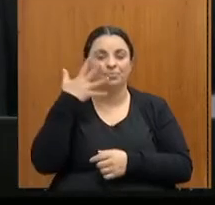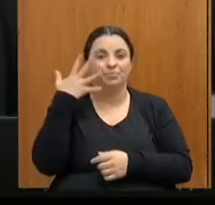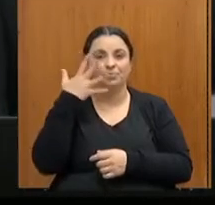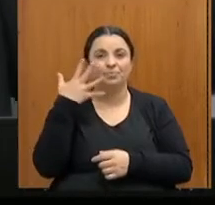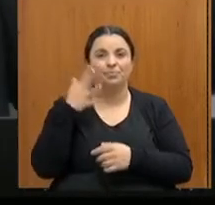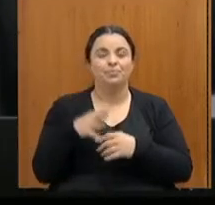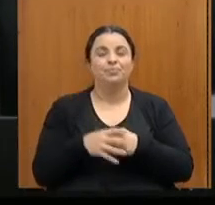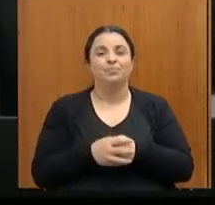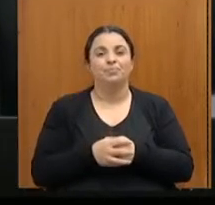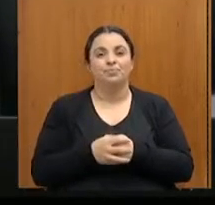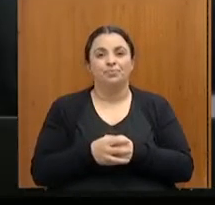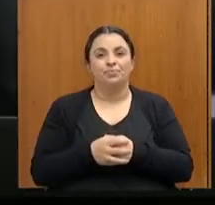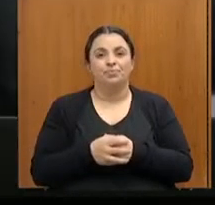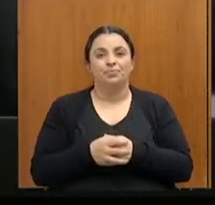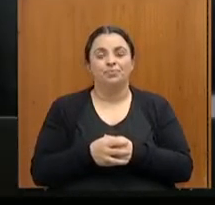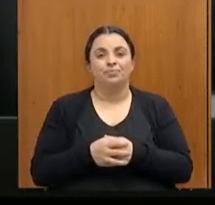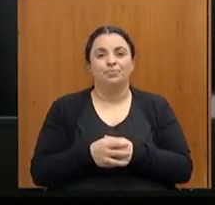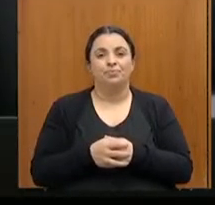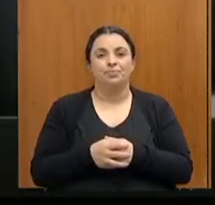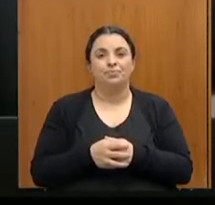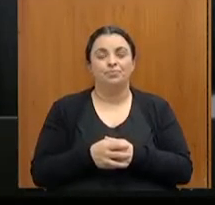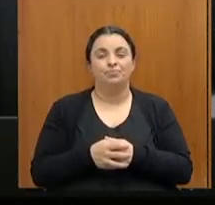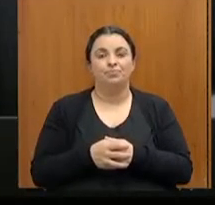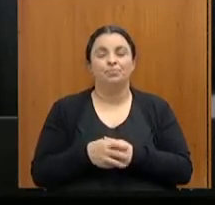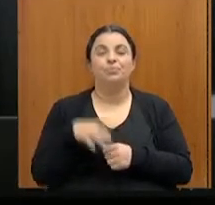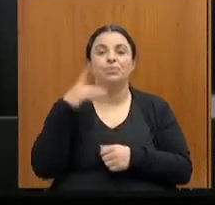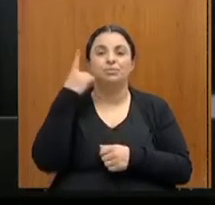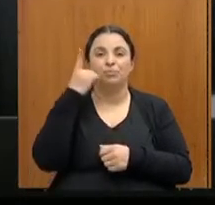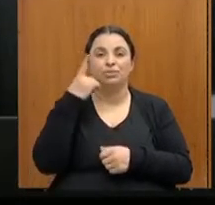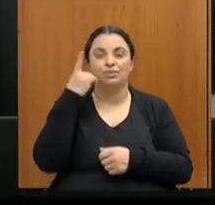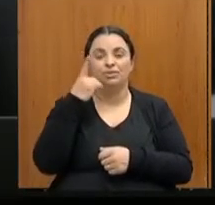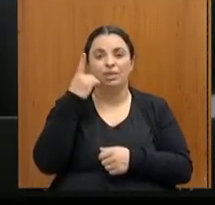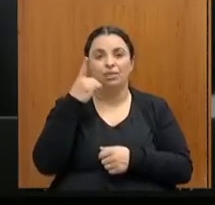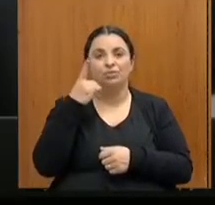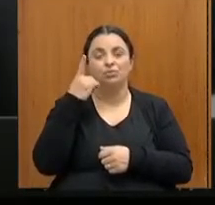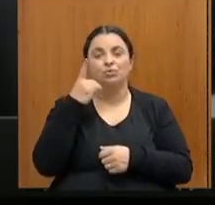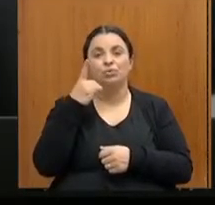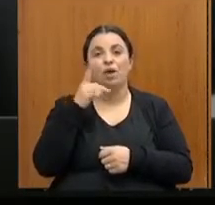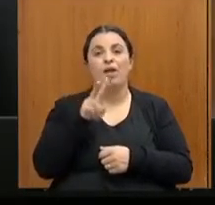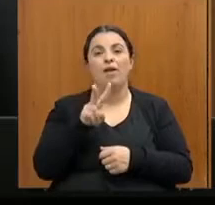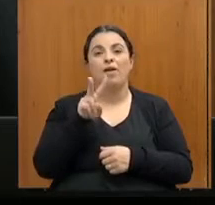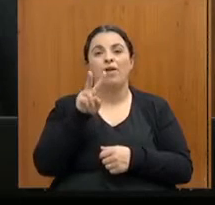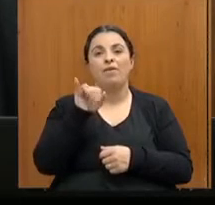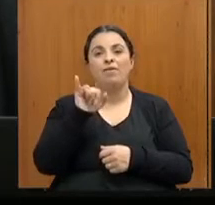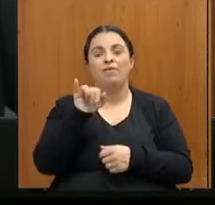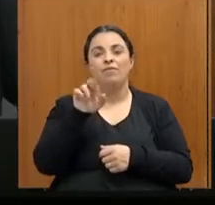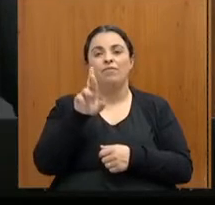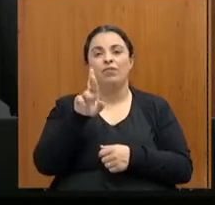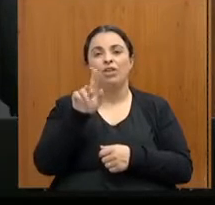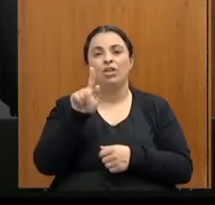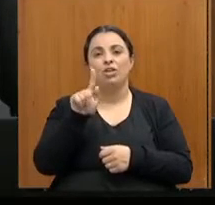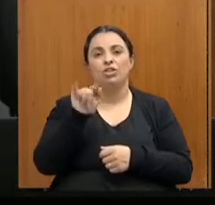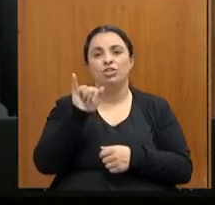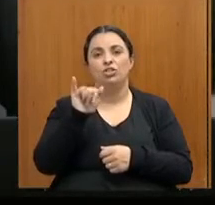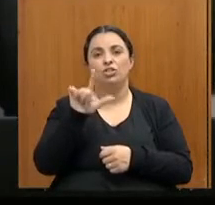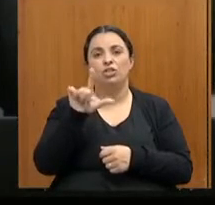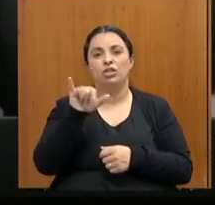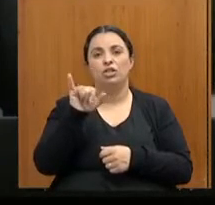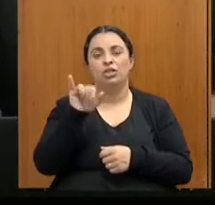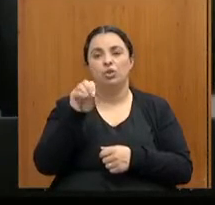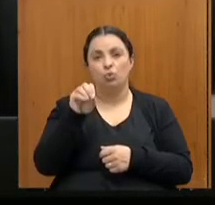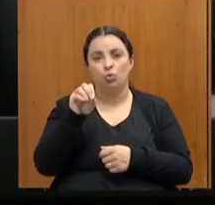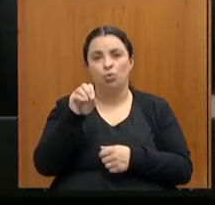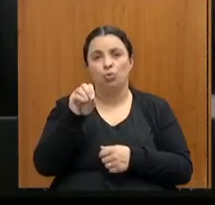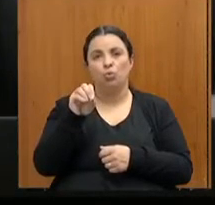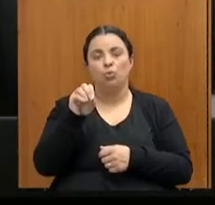é e com a palavra nosso querido Deputado Estadual Deputado Virgílio Guimarães para suas considerações